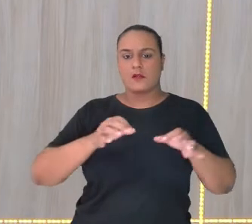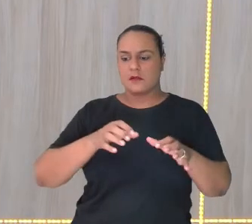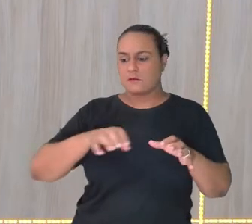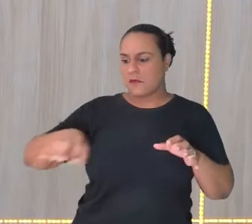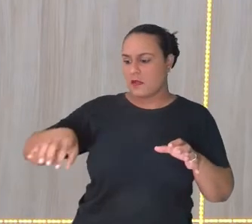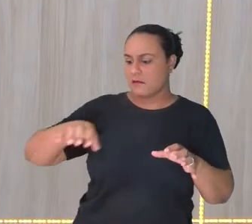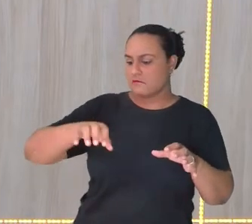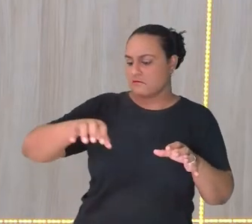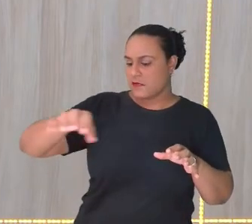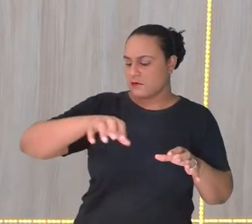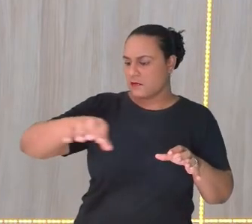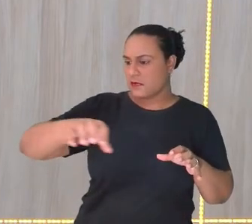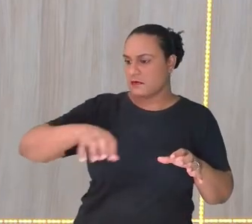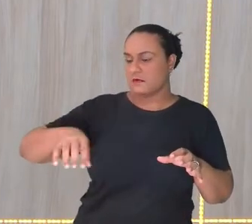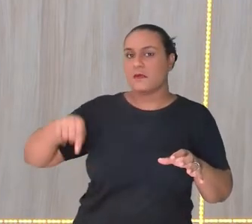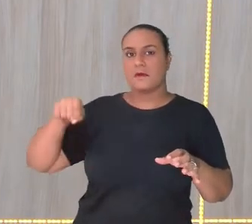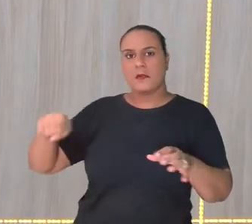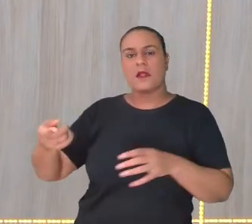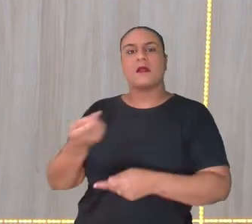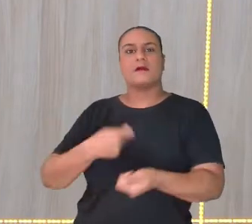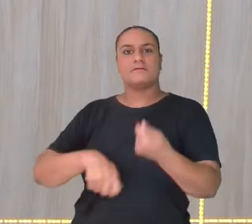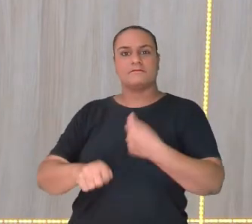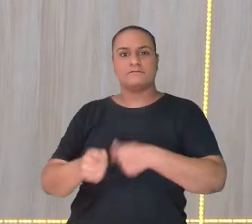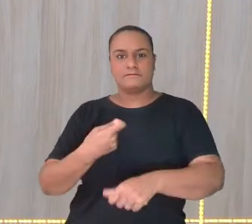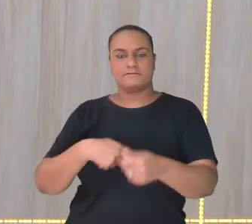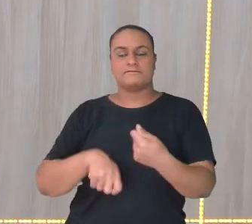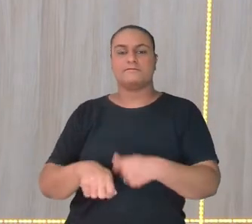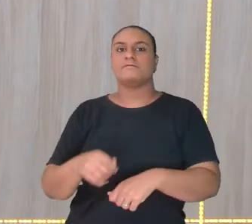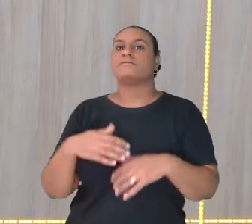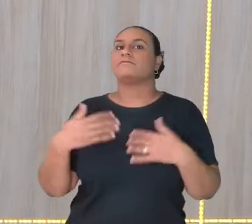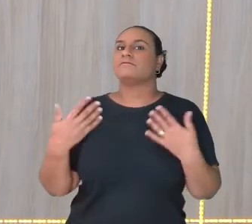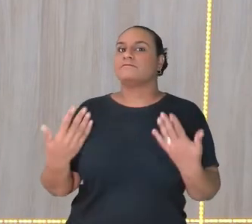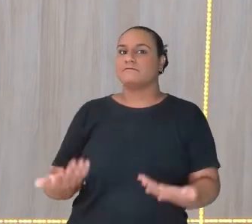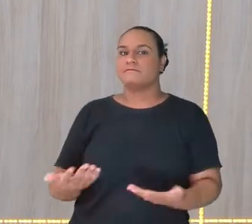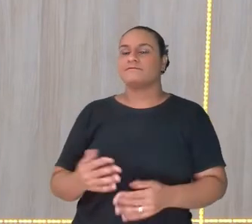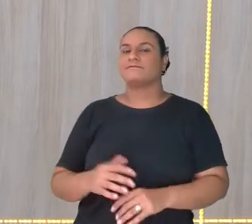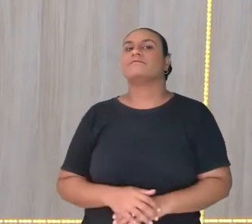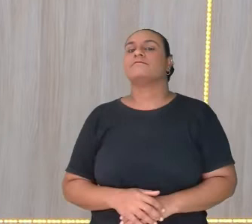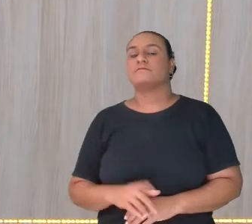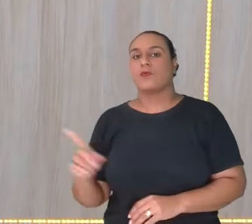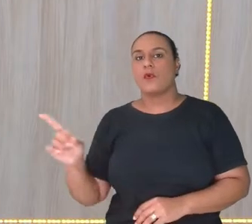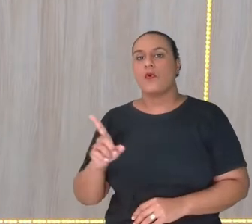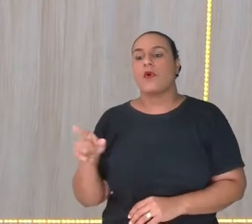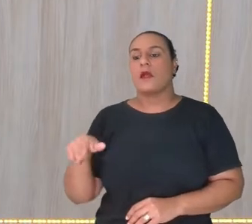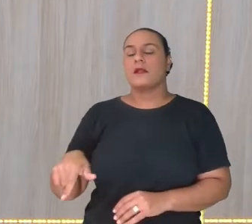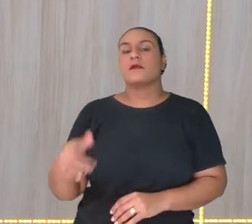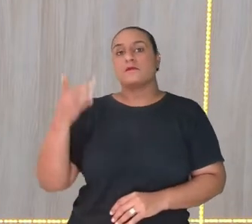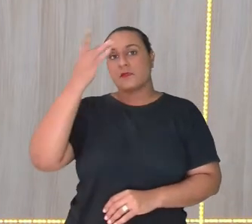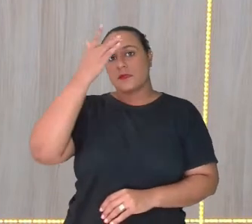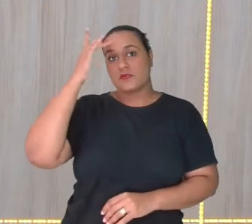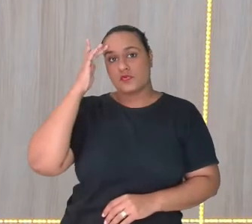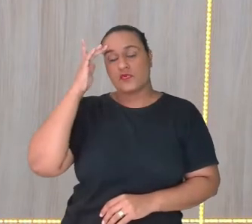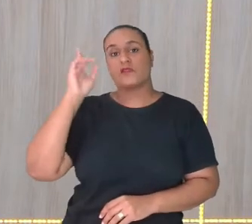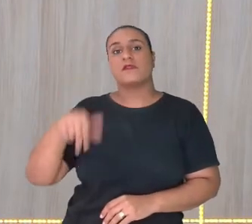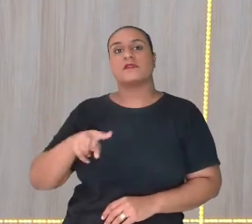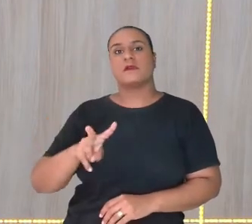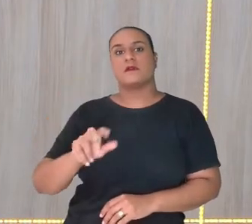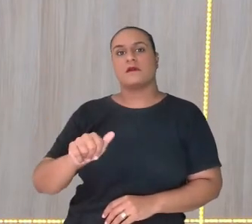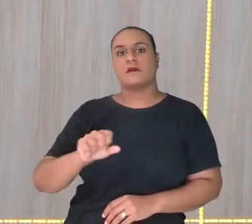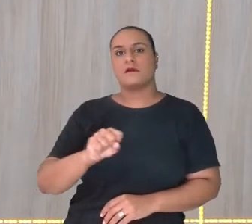entre outros nobres para eles administrarem. Então ali aqueles nobres serão os